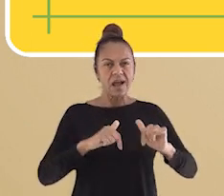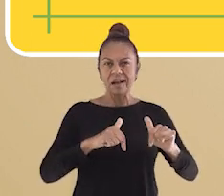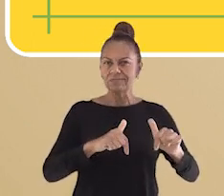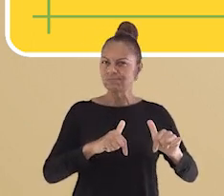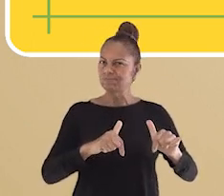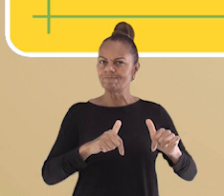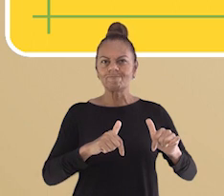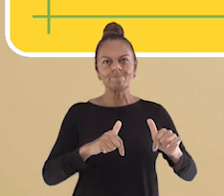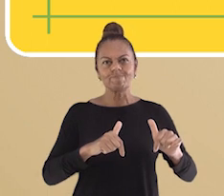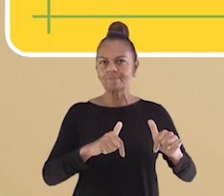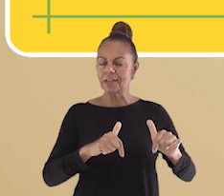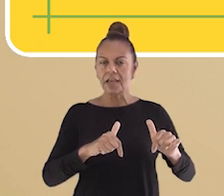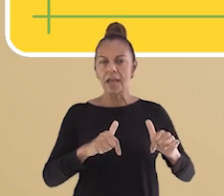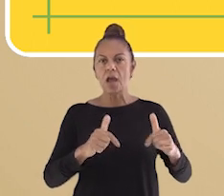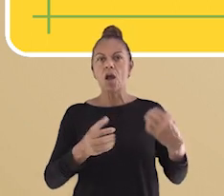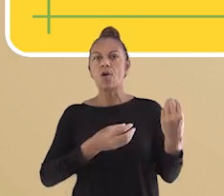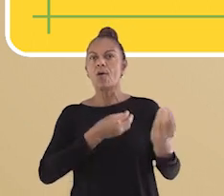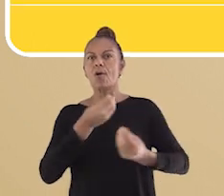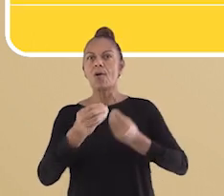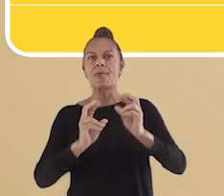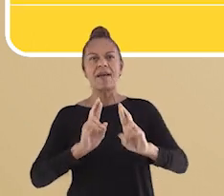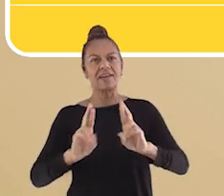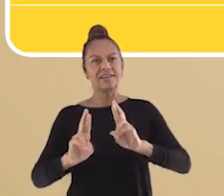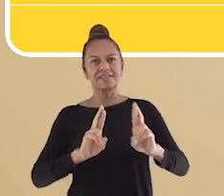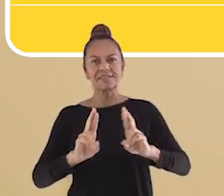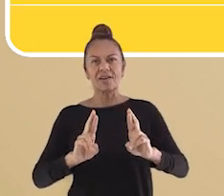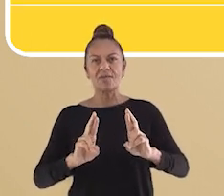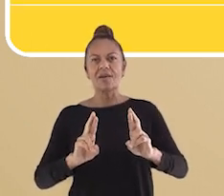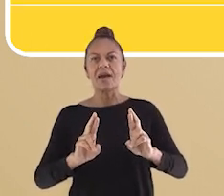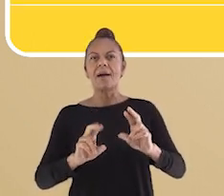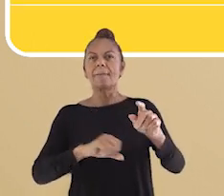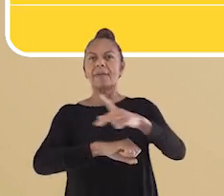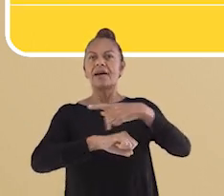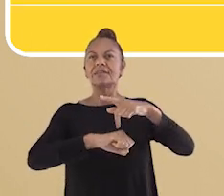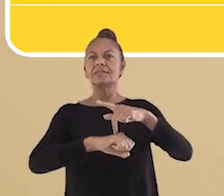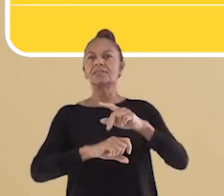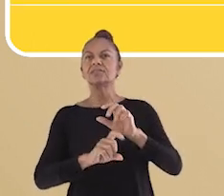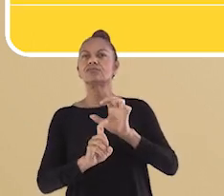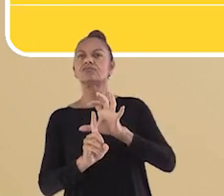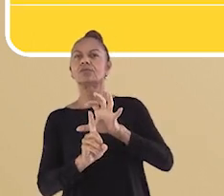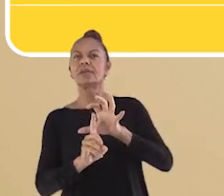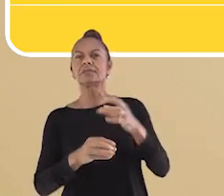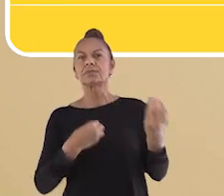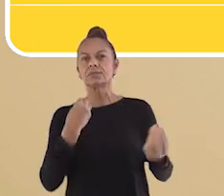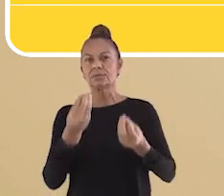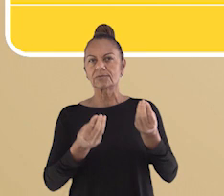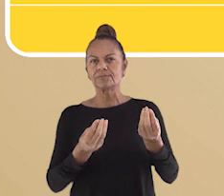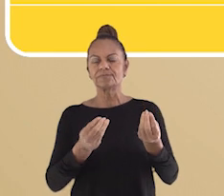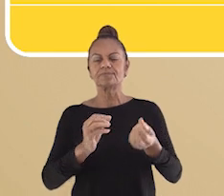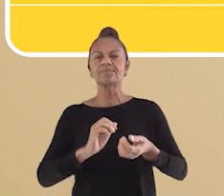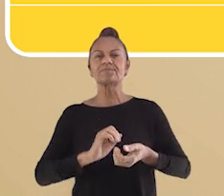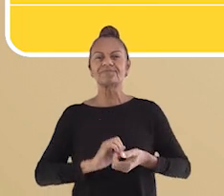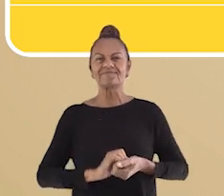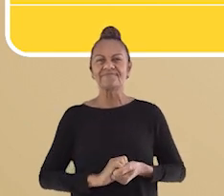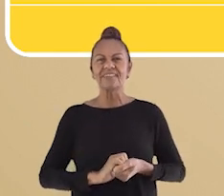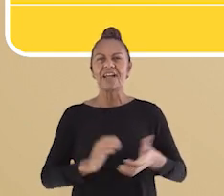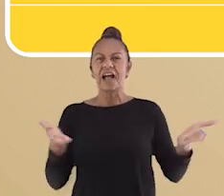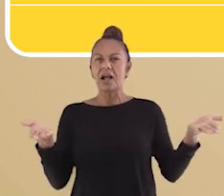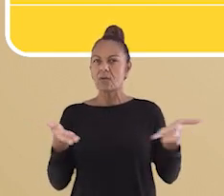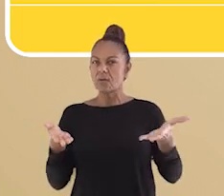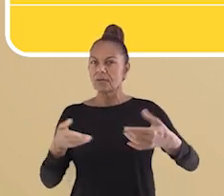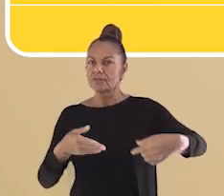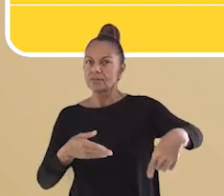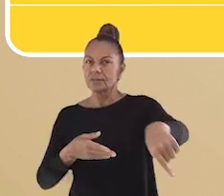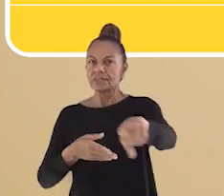seus impactos na economia do país. Que tal agora você registrar a sua presença em